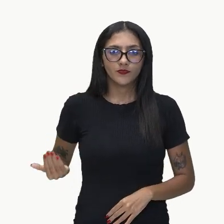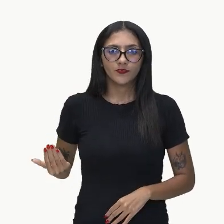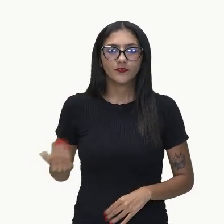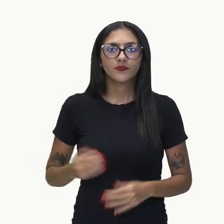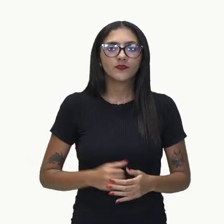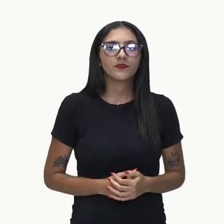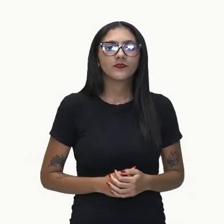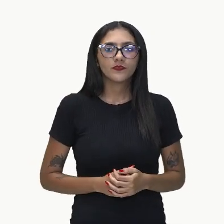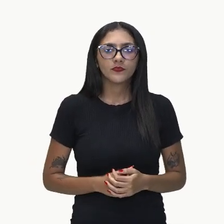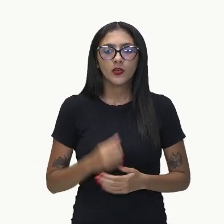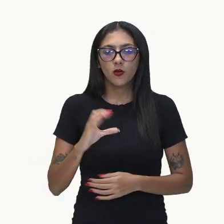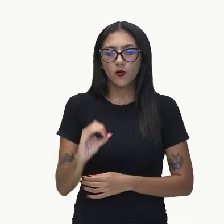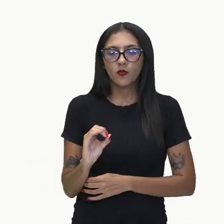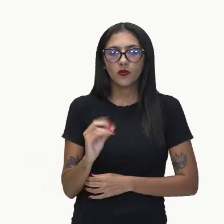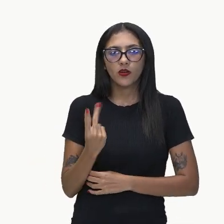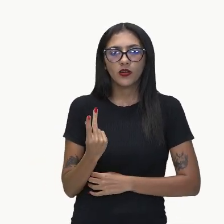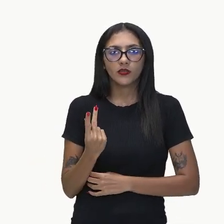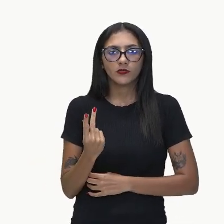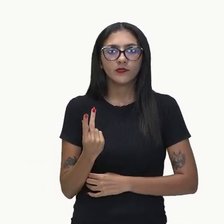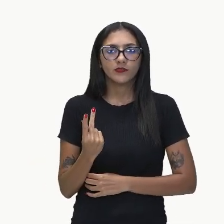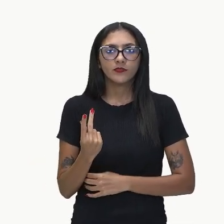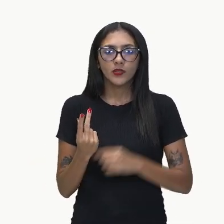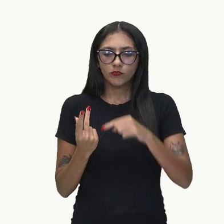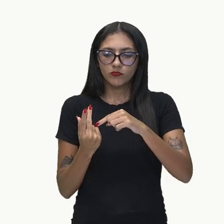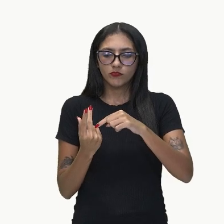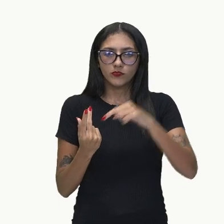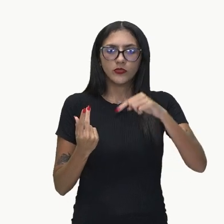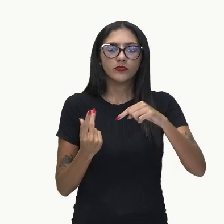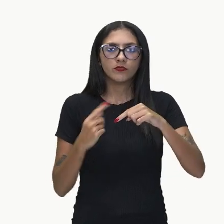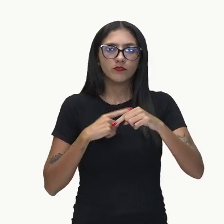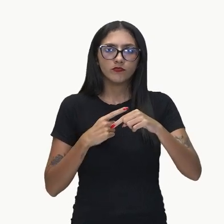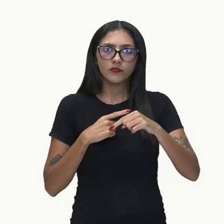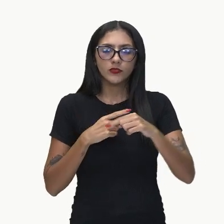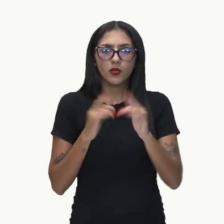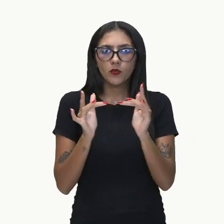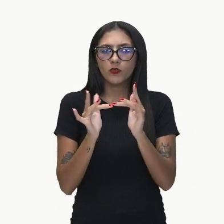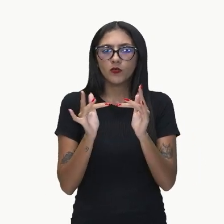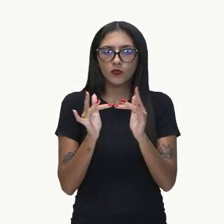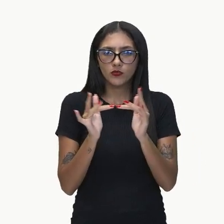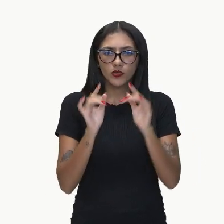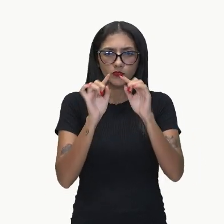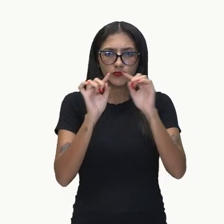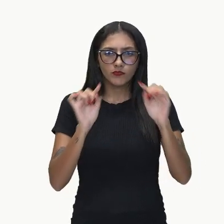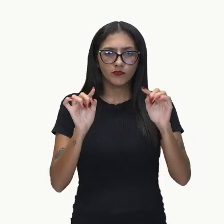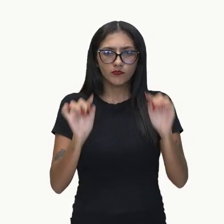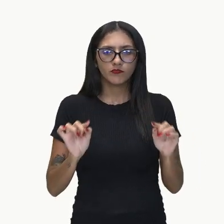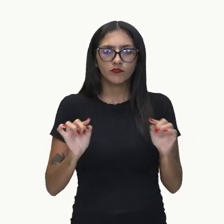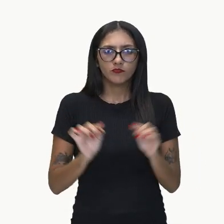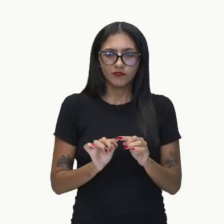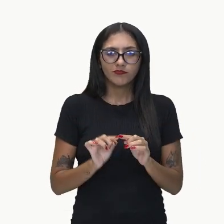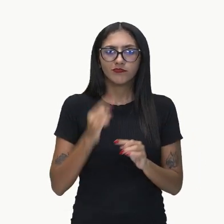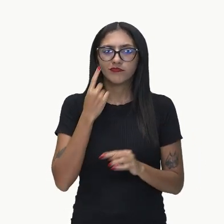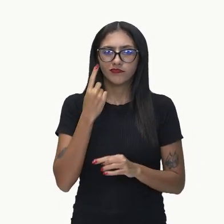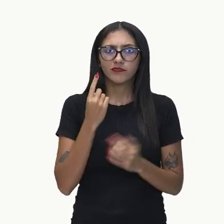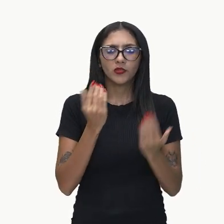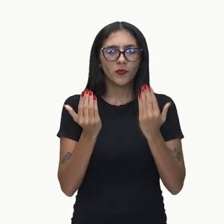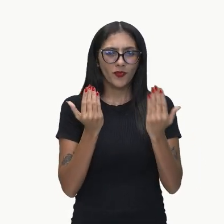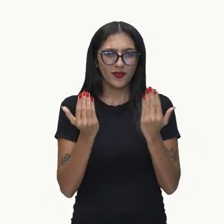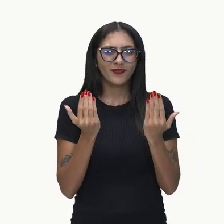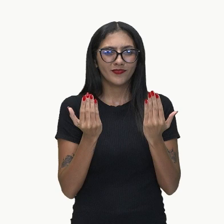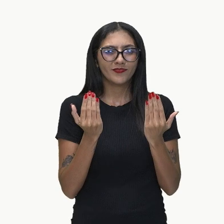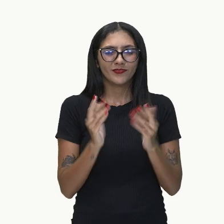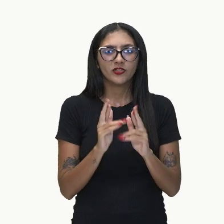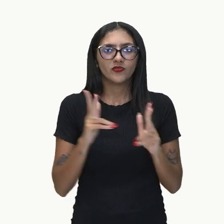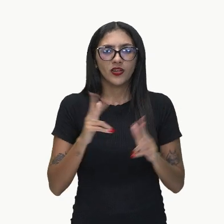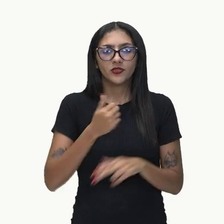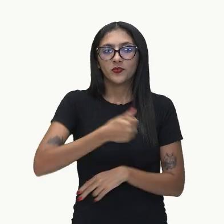fenol porque está ligado diretamente ao anel aromático. Conseguem perceber a diferença entre eles? O que é